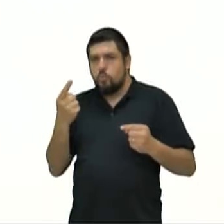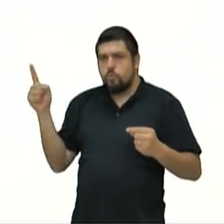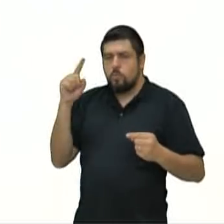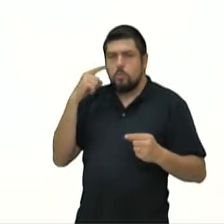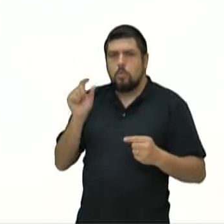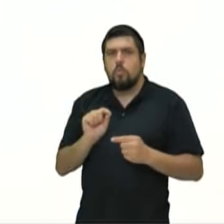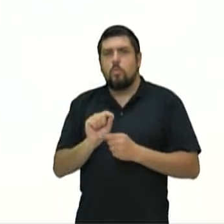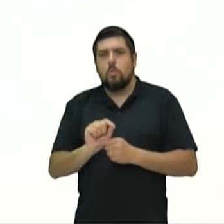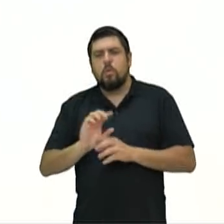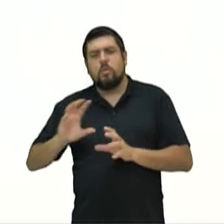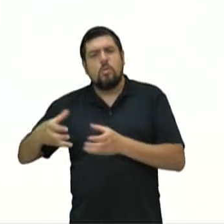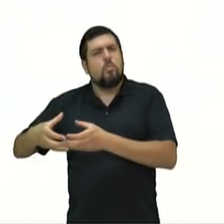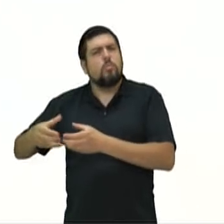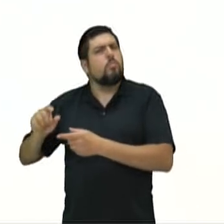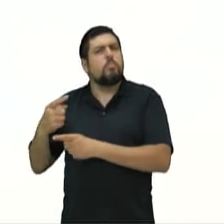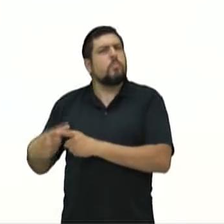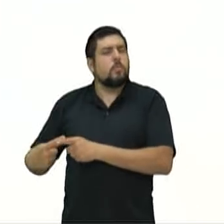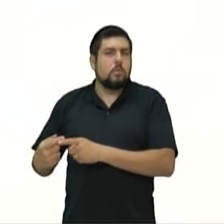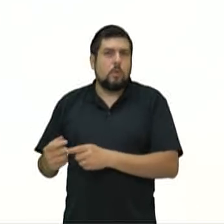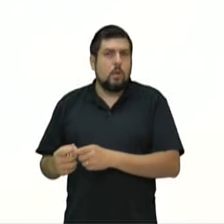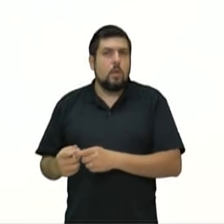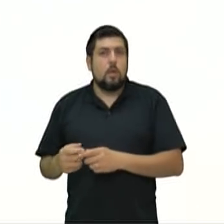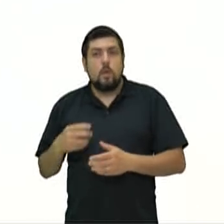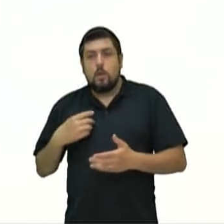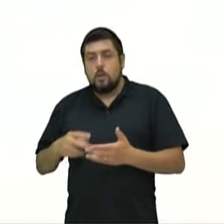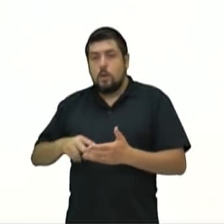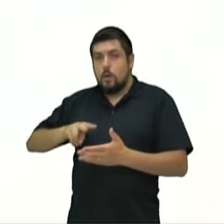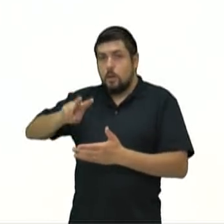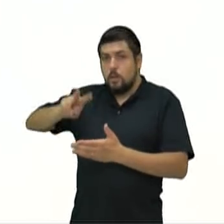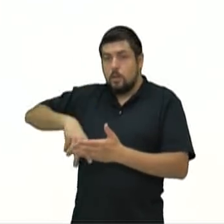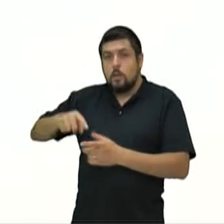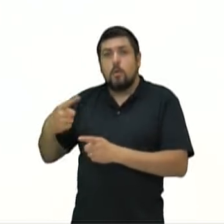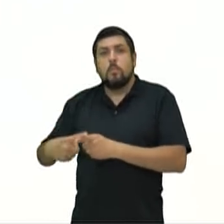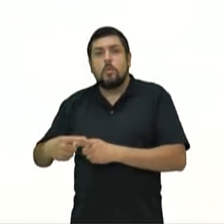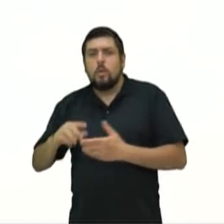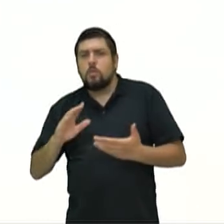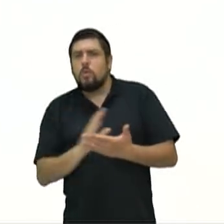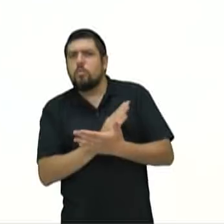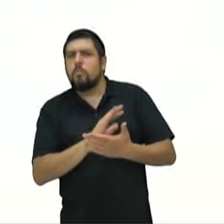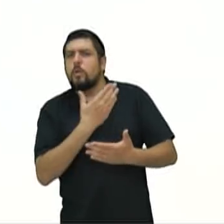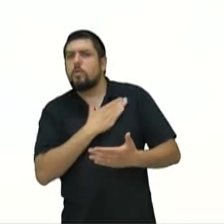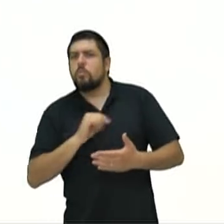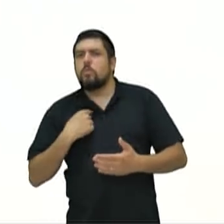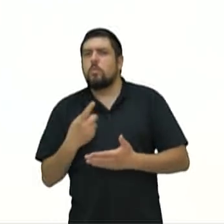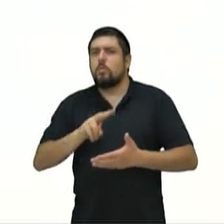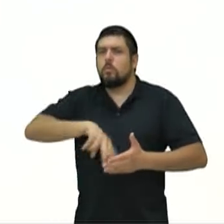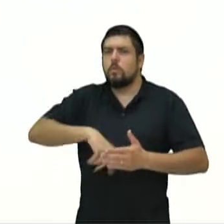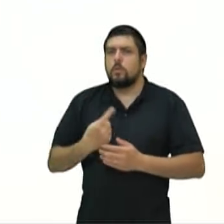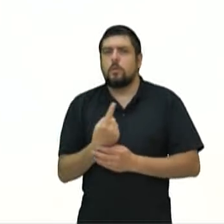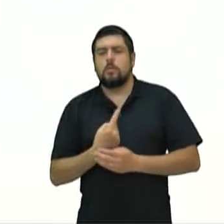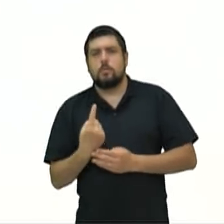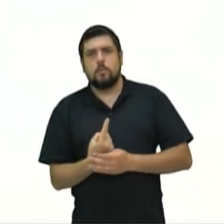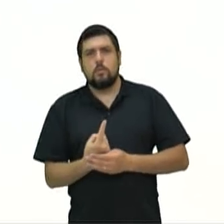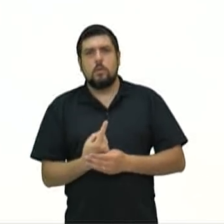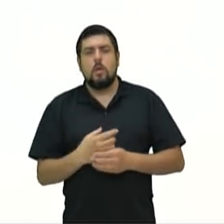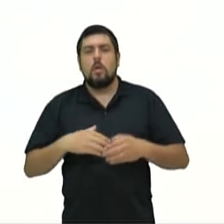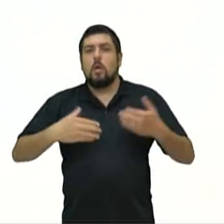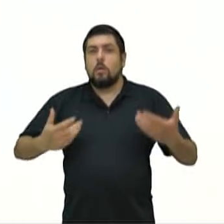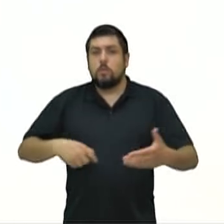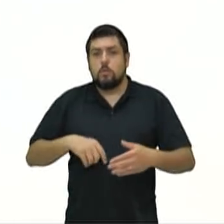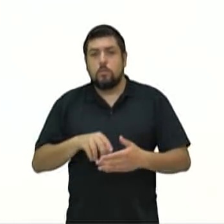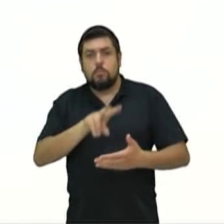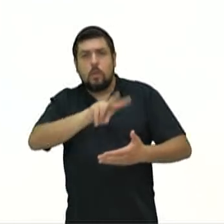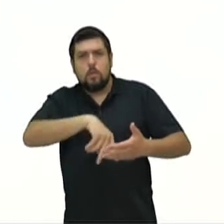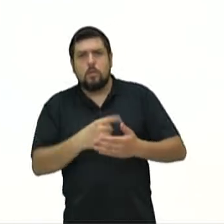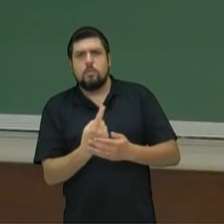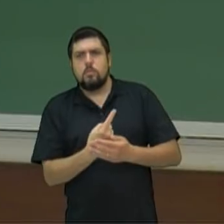estudos? O autor sugere inúmeros grupos de estudo para aqueles que criticam o hábito solitário da leitura. Como há uma crítica, o autor já sugere uma